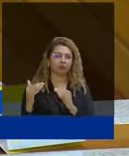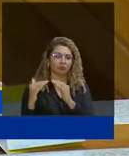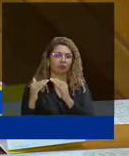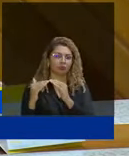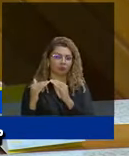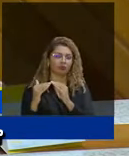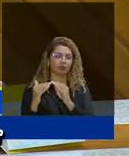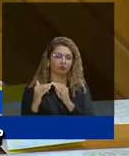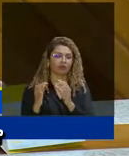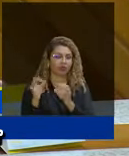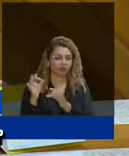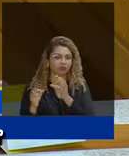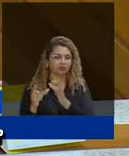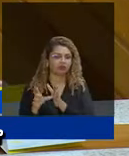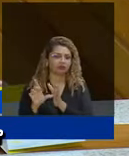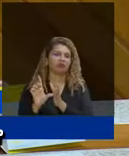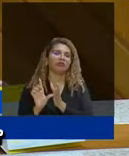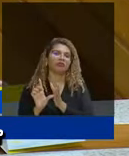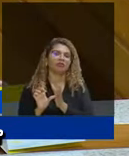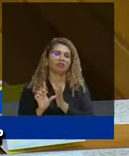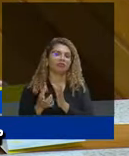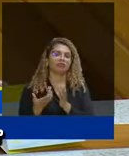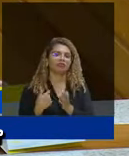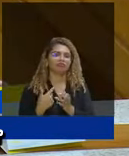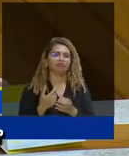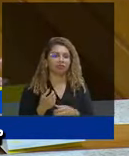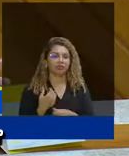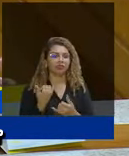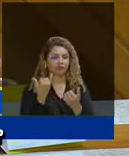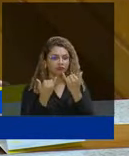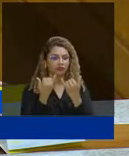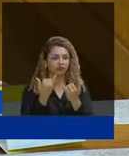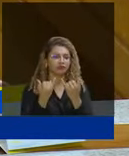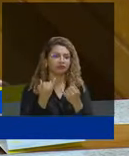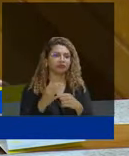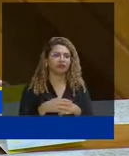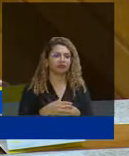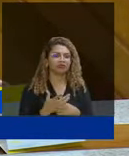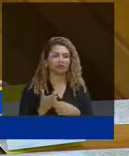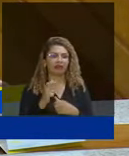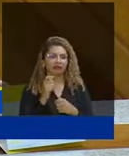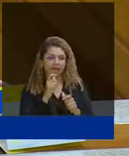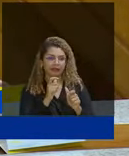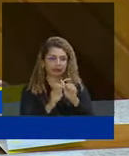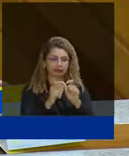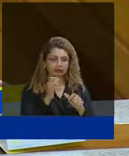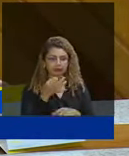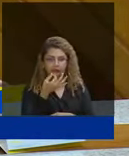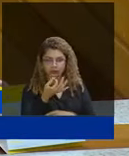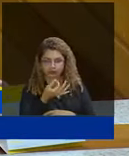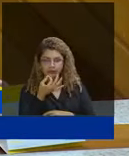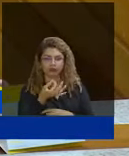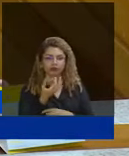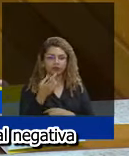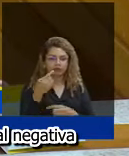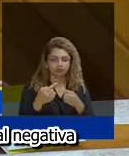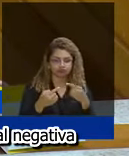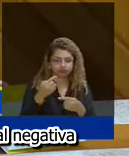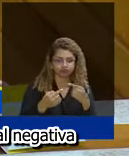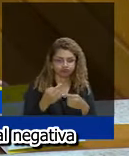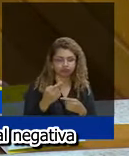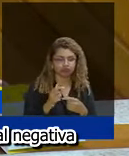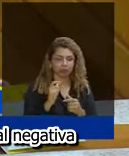julgamentos, e é bem claro em relação que não é qualquer crítica a candidato, né, ou